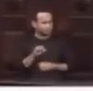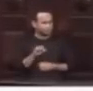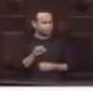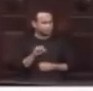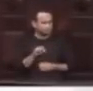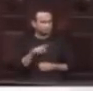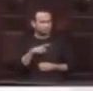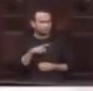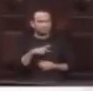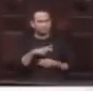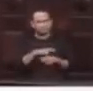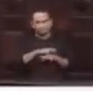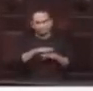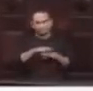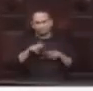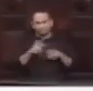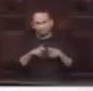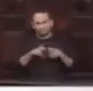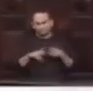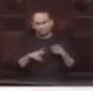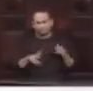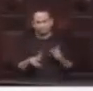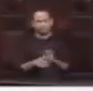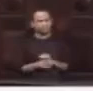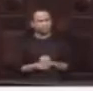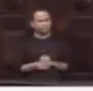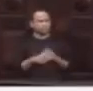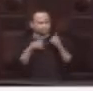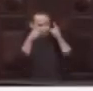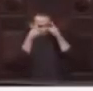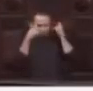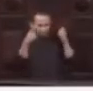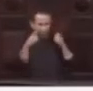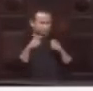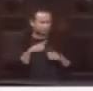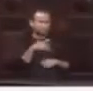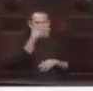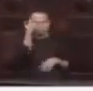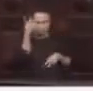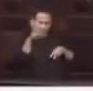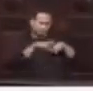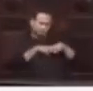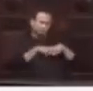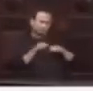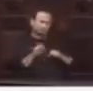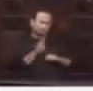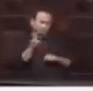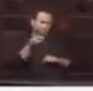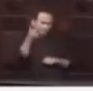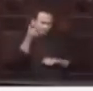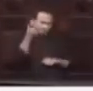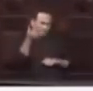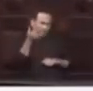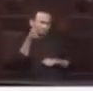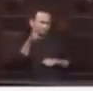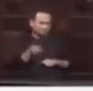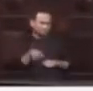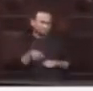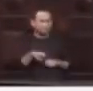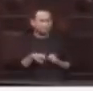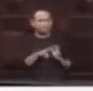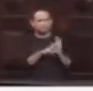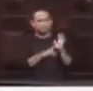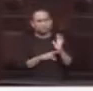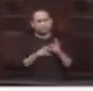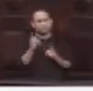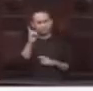comanda muito crime, né? Que vários presos têm acesso aos celulares. Isso é uma literatura muito forte aqui no Rio de Janeiro, né? Que é possível